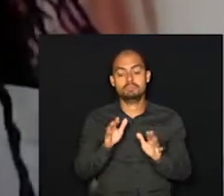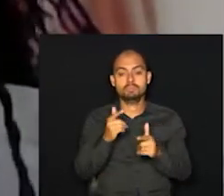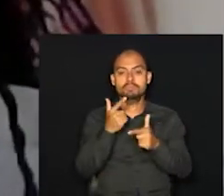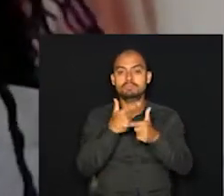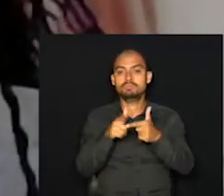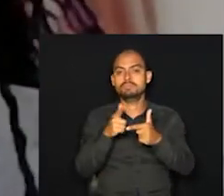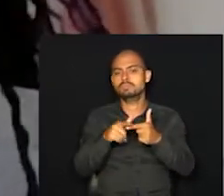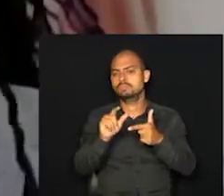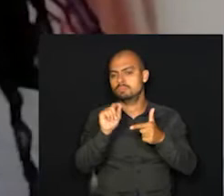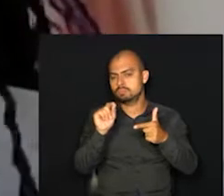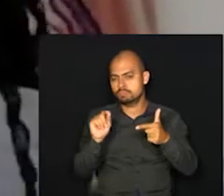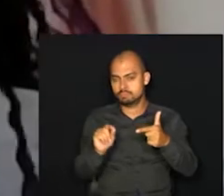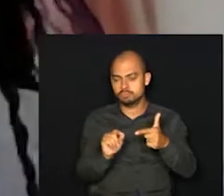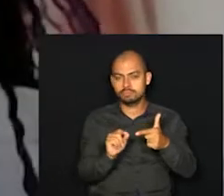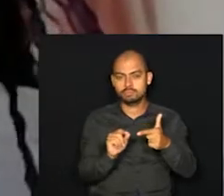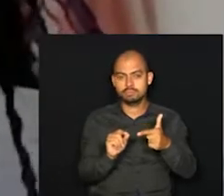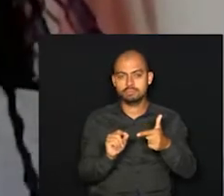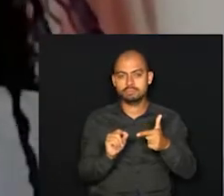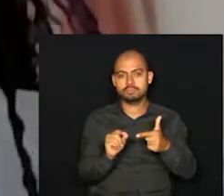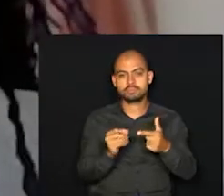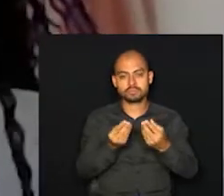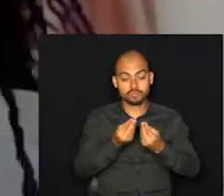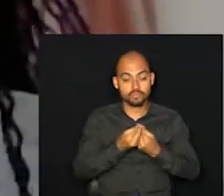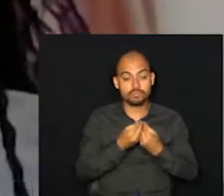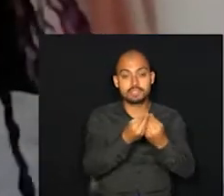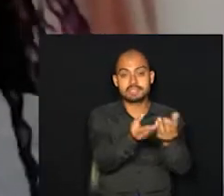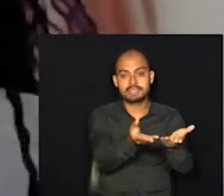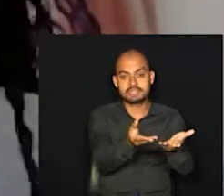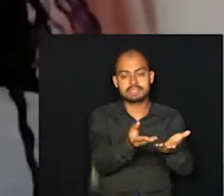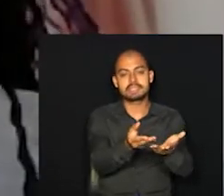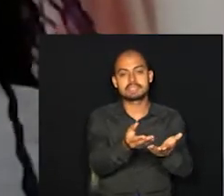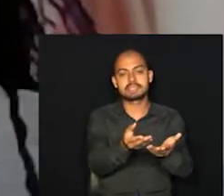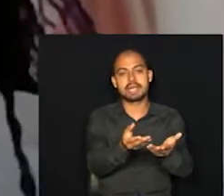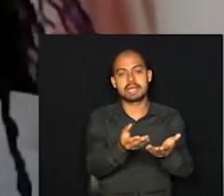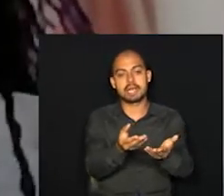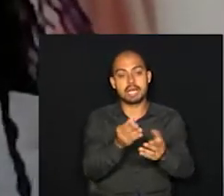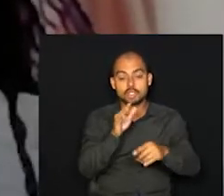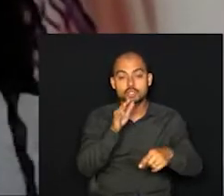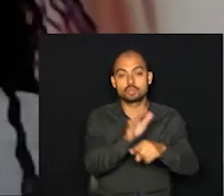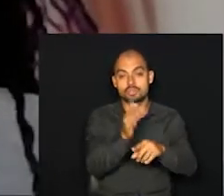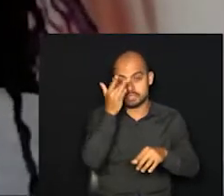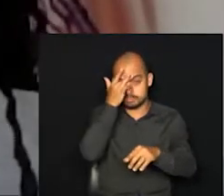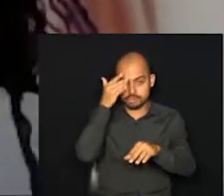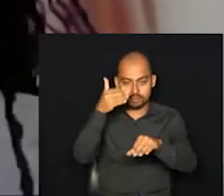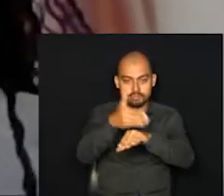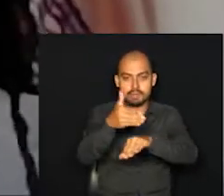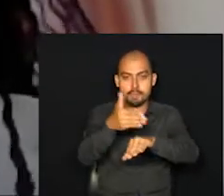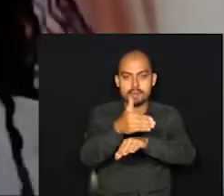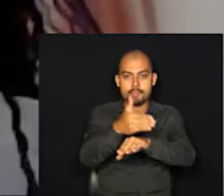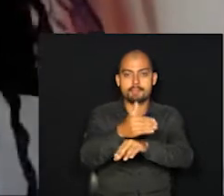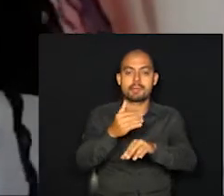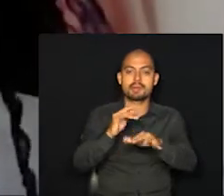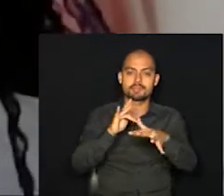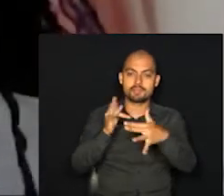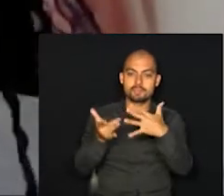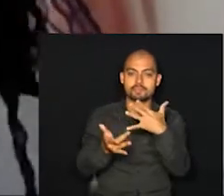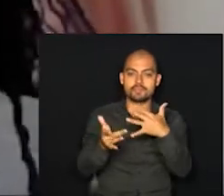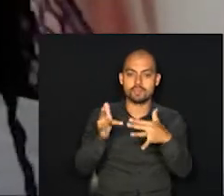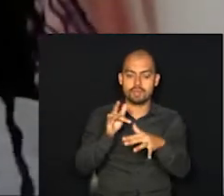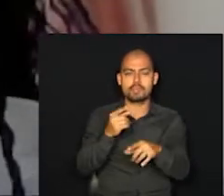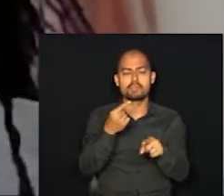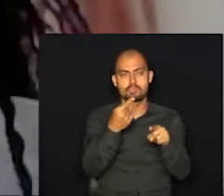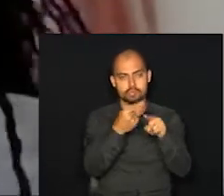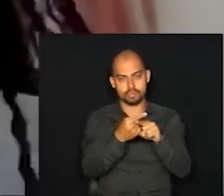você dar condições para as pessoas acessarem as redes sociais. Por que que eu falo isso? Porque nós tivemos aí um problema agora